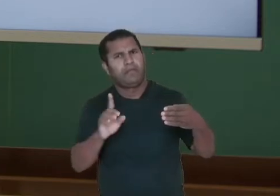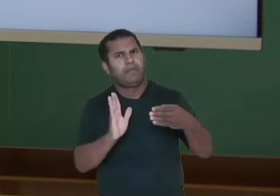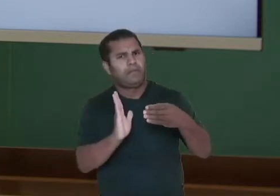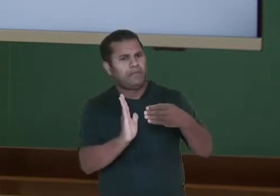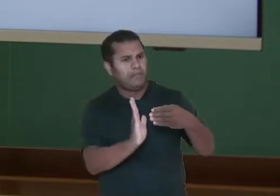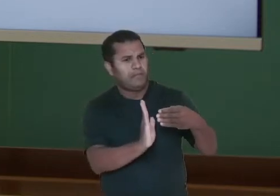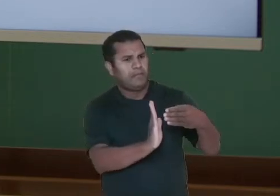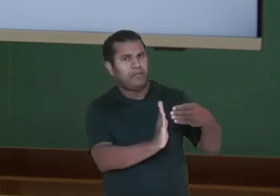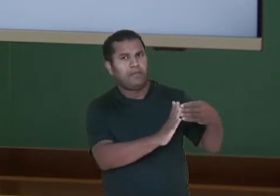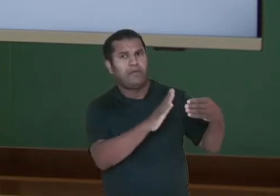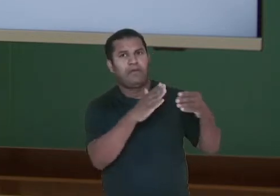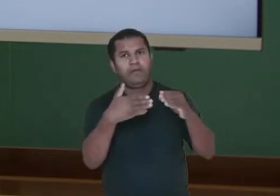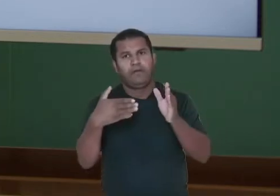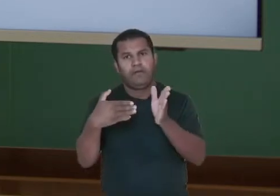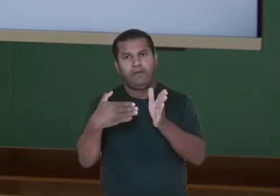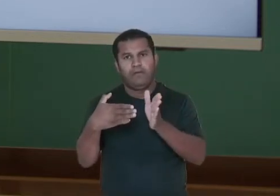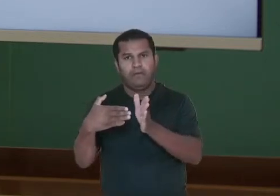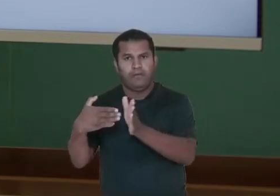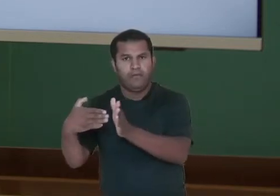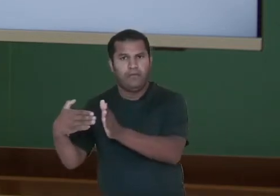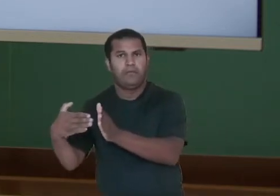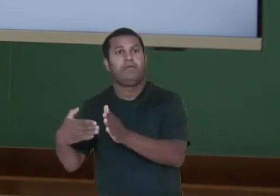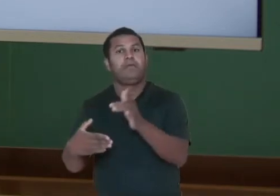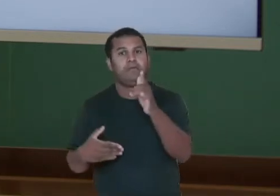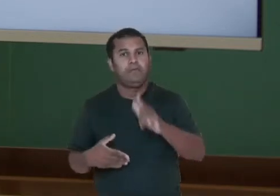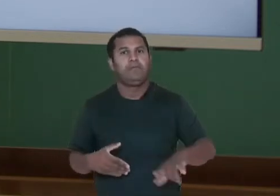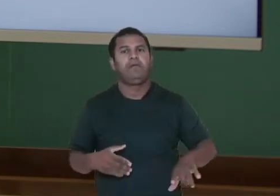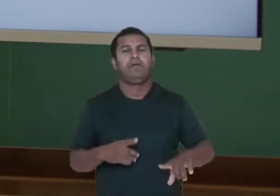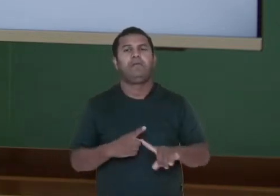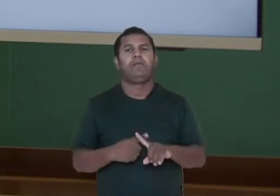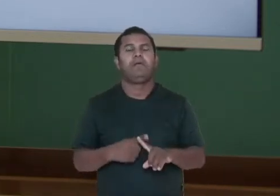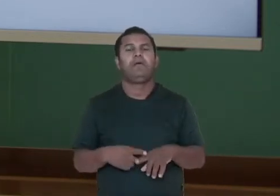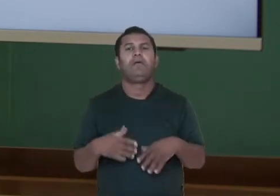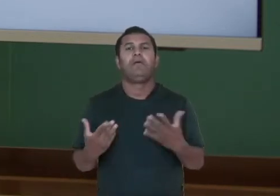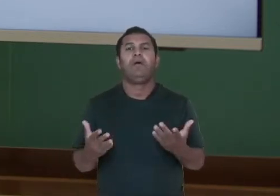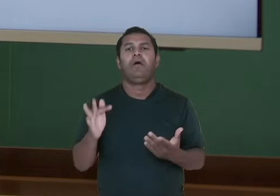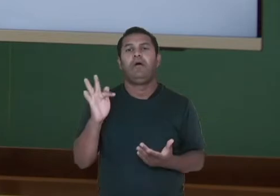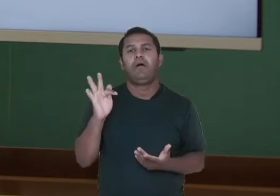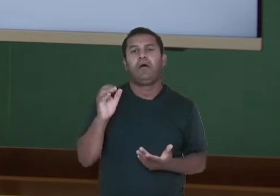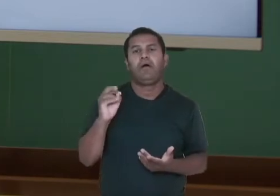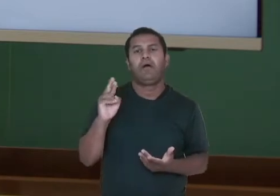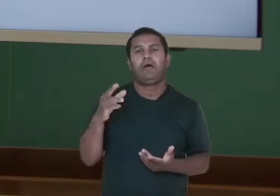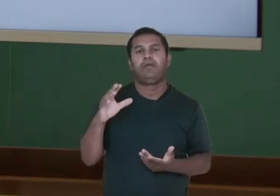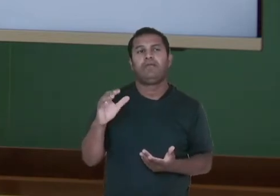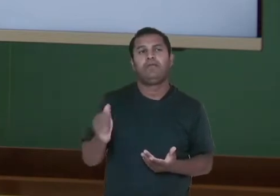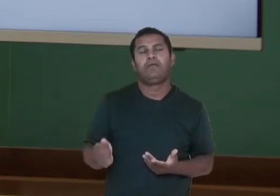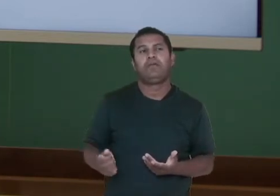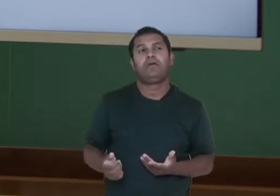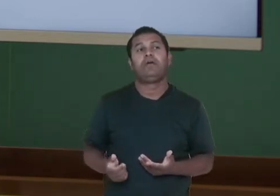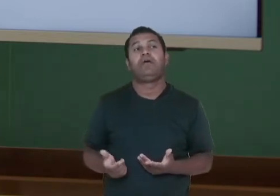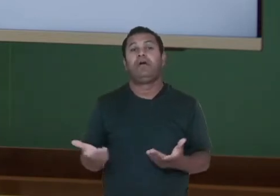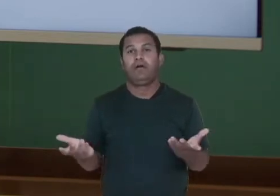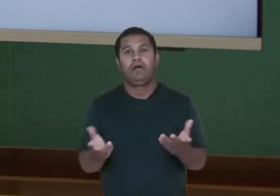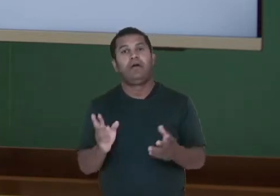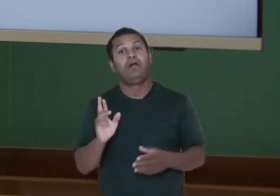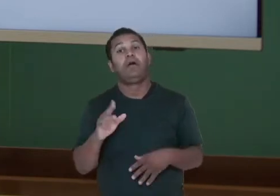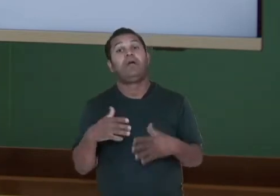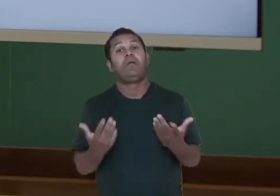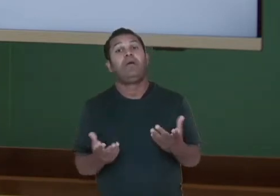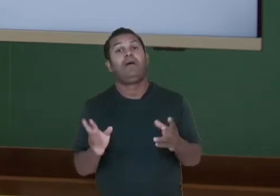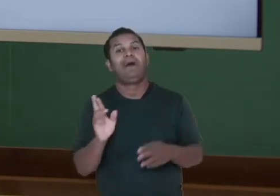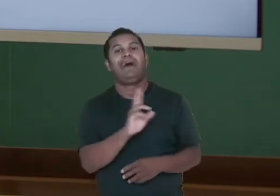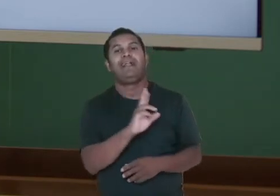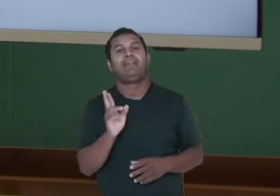vamos falar nesta aula de hoje, né? O porquê que isto acontece e qual é a relação entre cada um deles aqui.